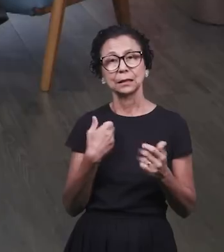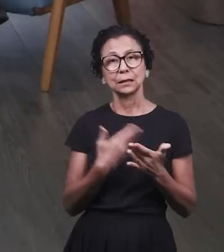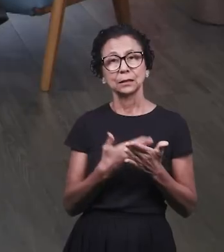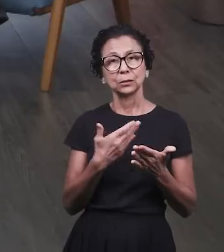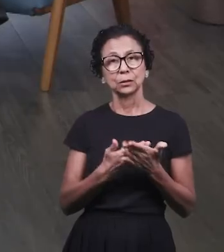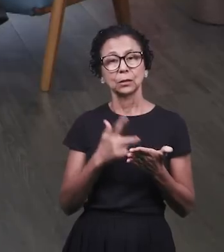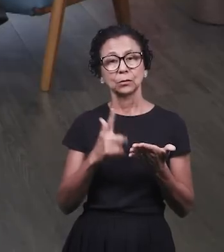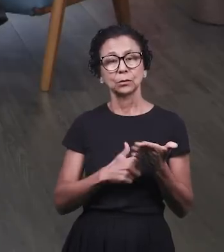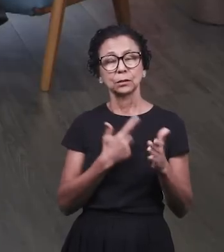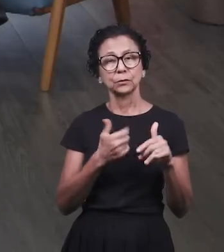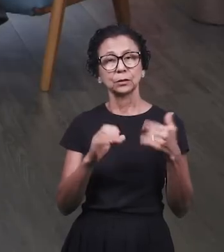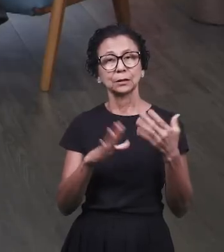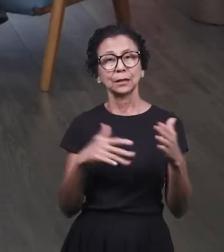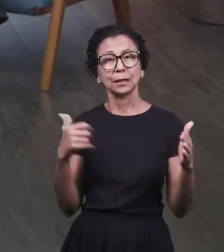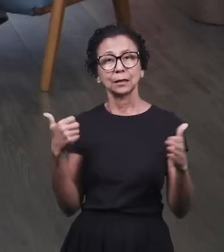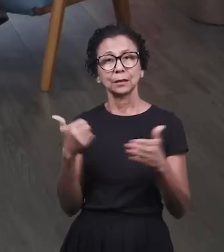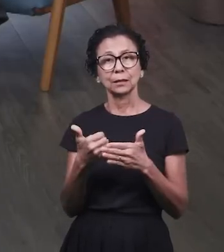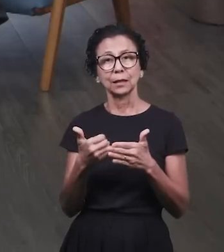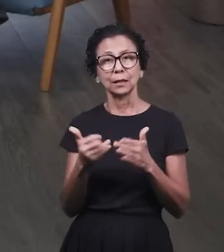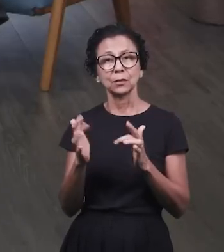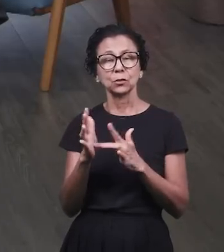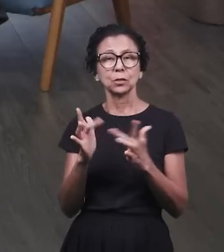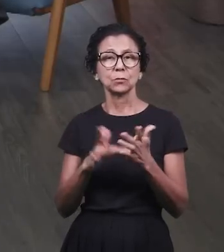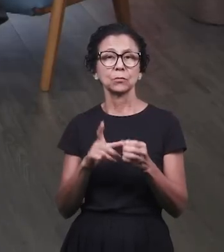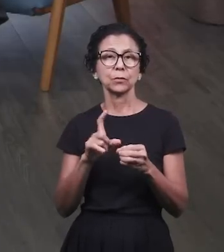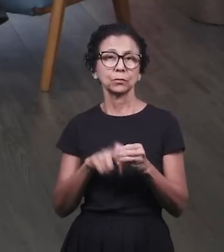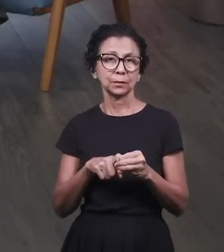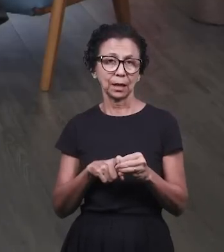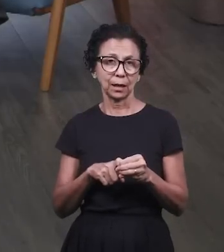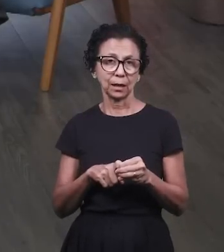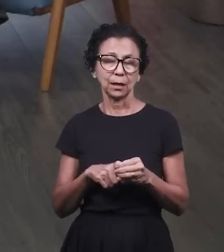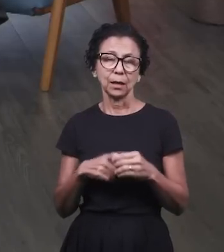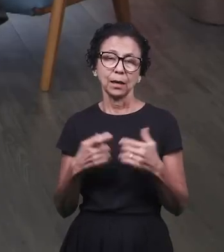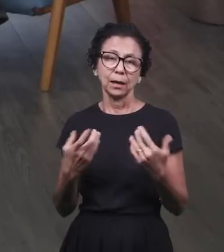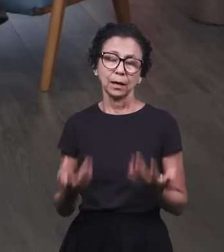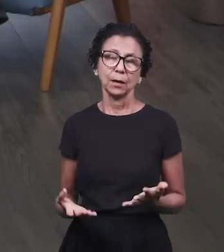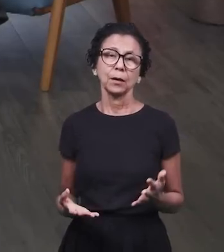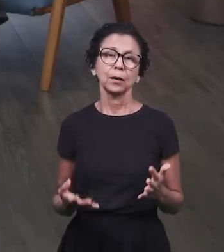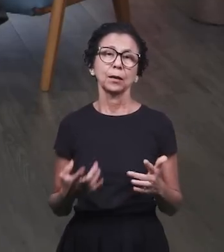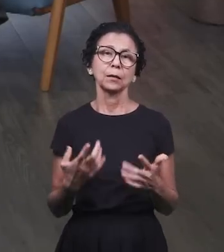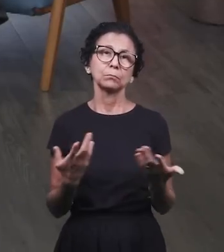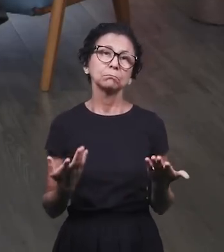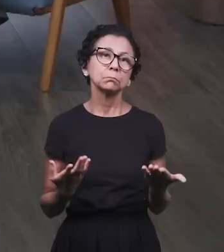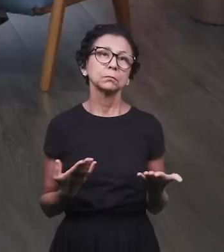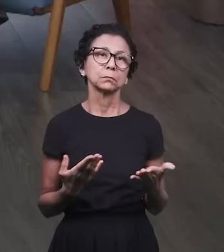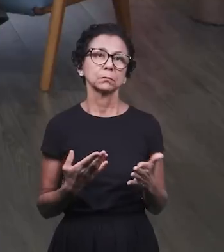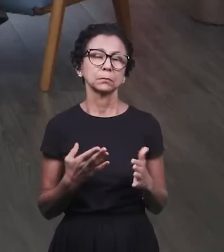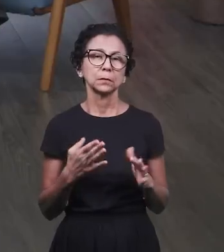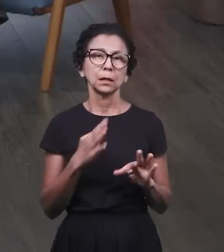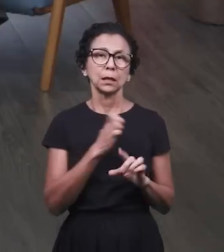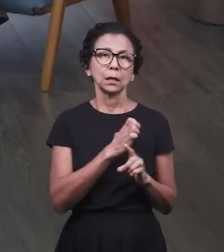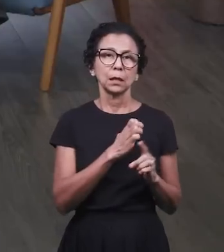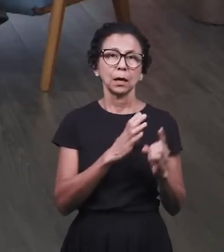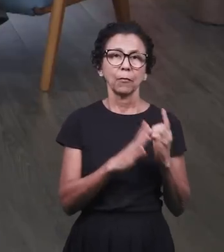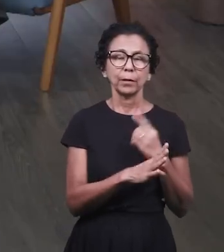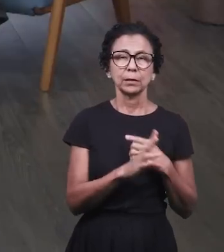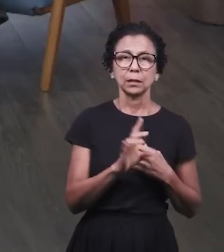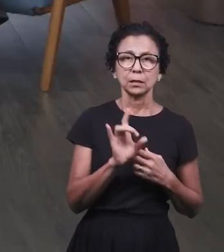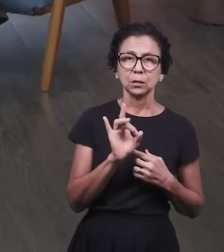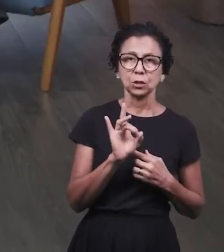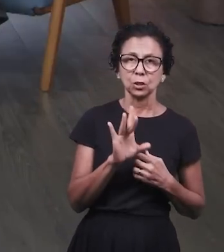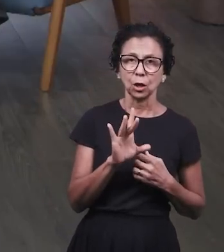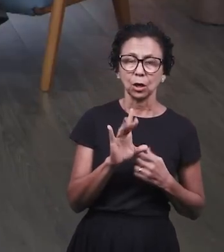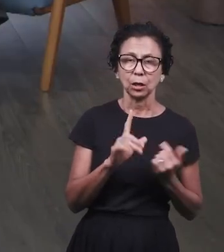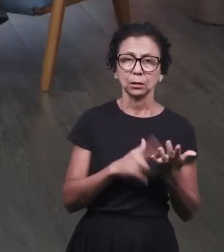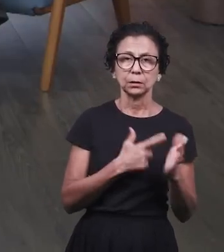Jesus voltar. Não que na escola bíblica dominical nós ficaremos só no livro de Cantares.